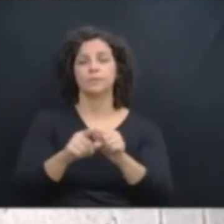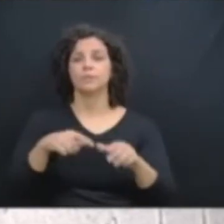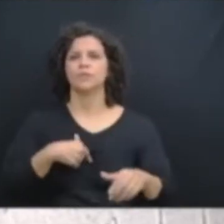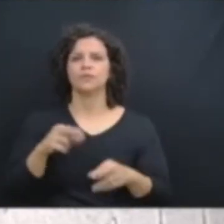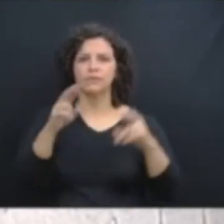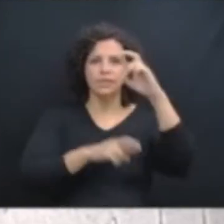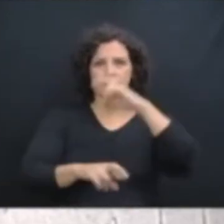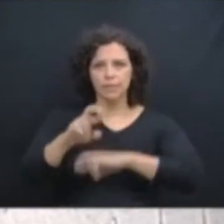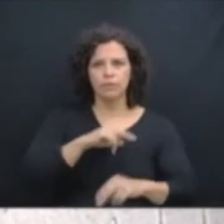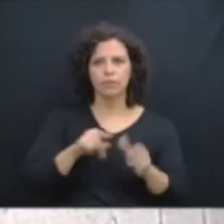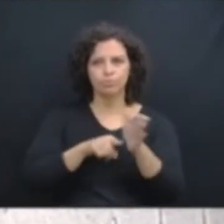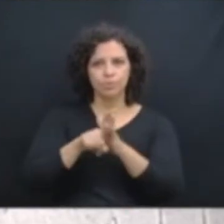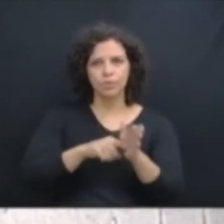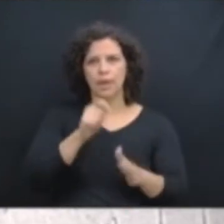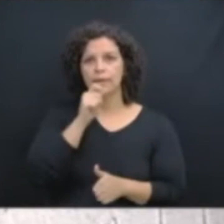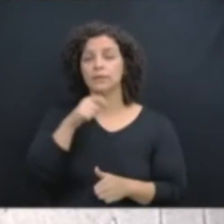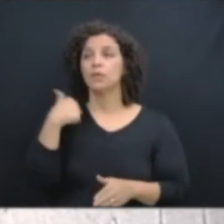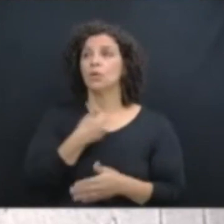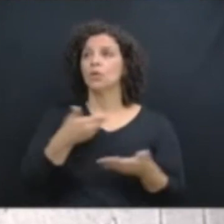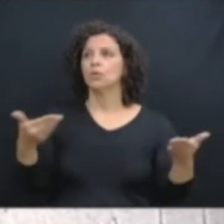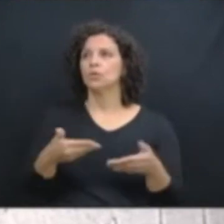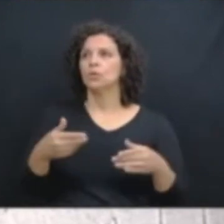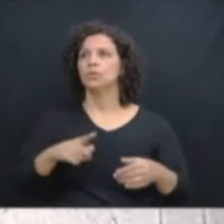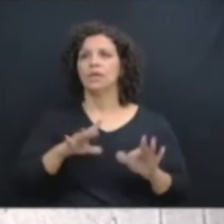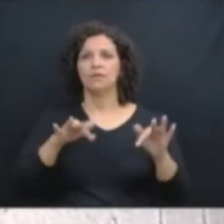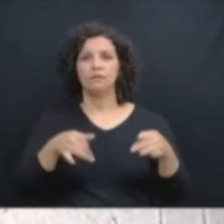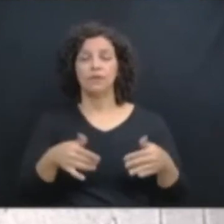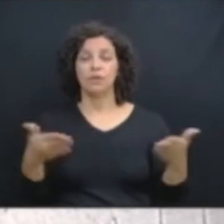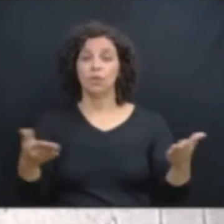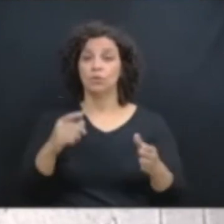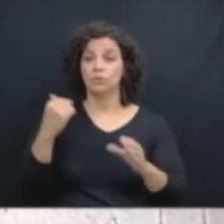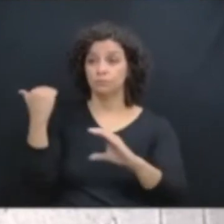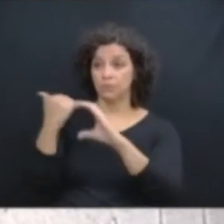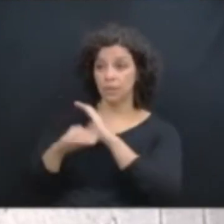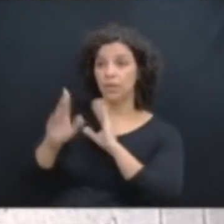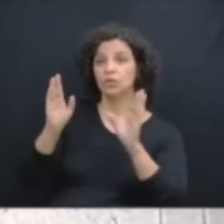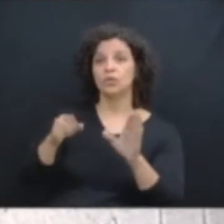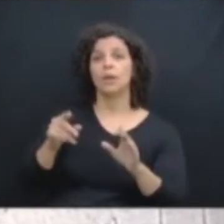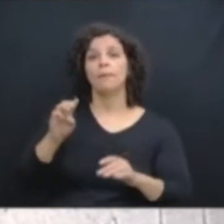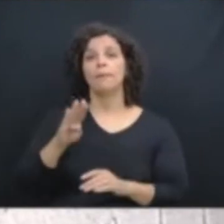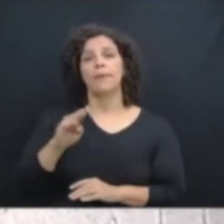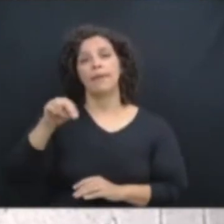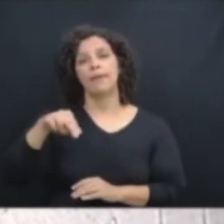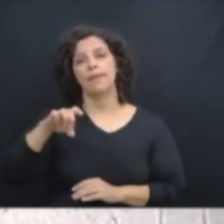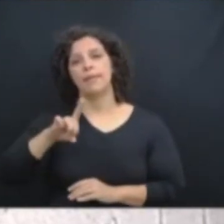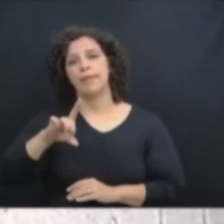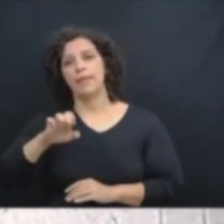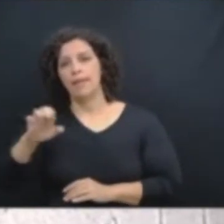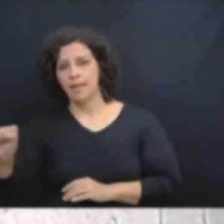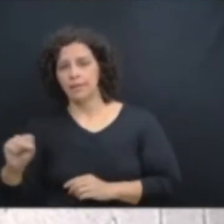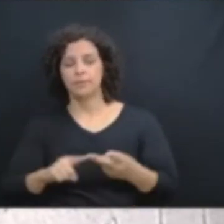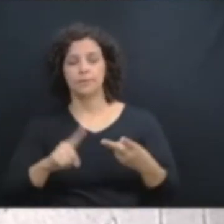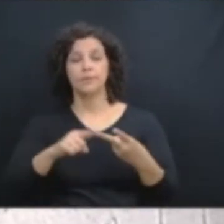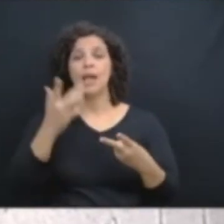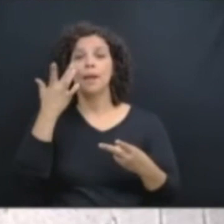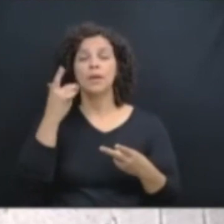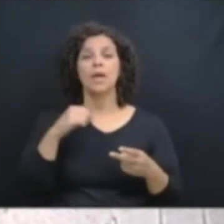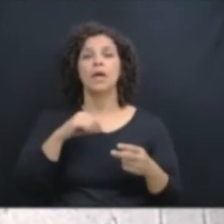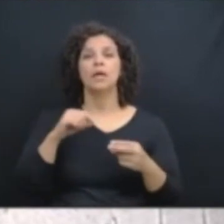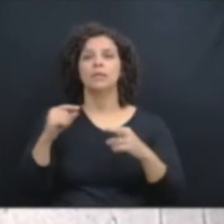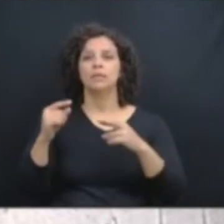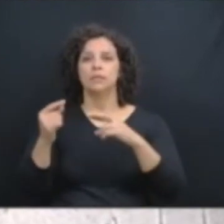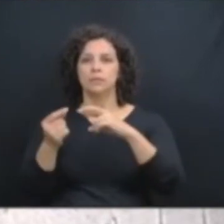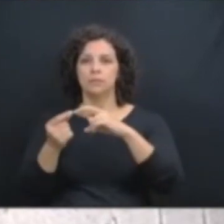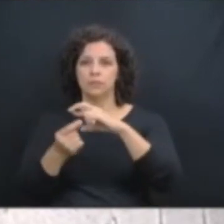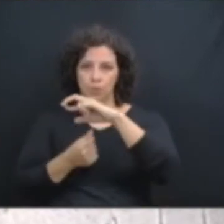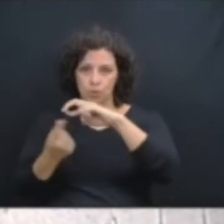de fiscalização. Estamos hoje, no final do dia, notificando o BNDES, amanhã será notificado o Tribunal de Contas